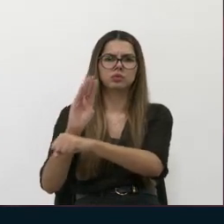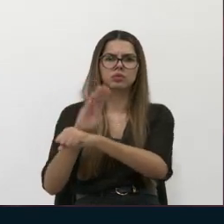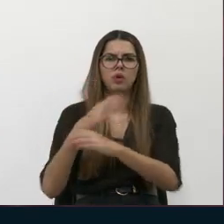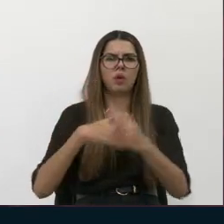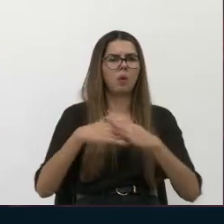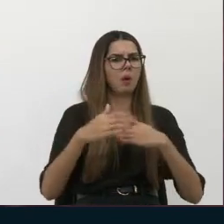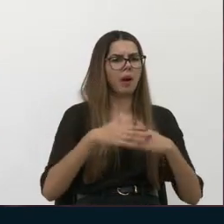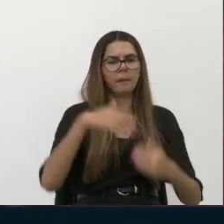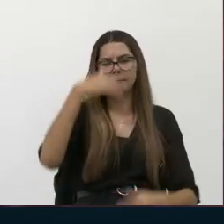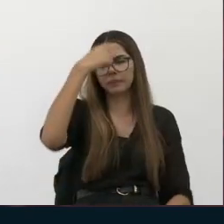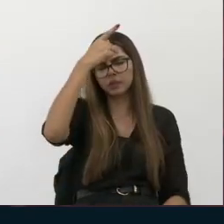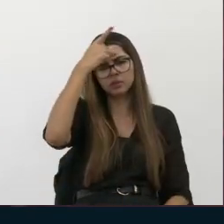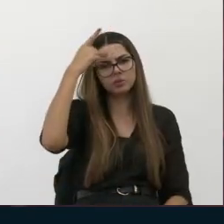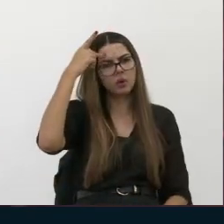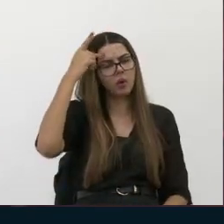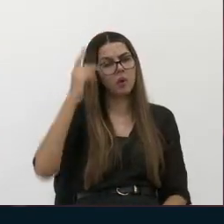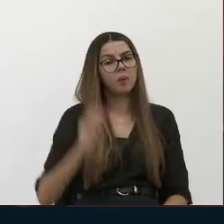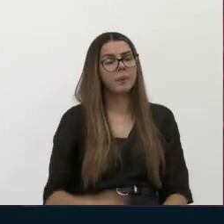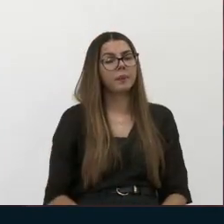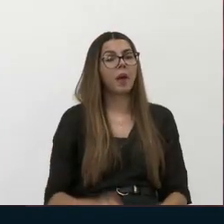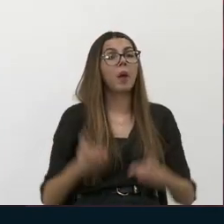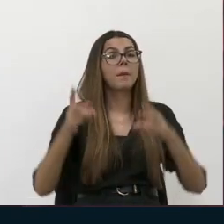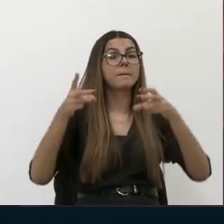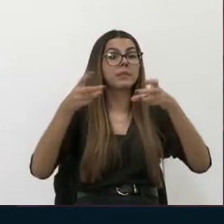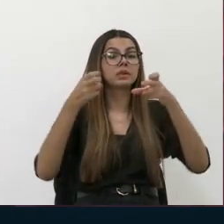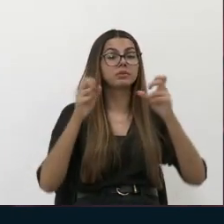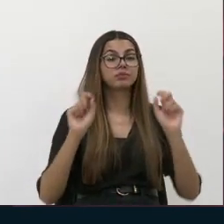aí eu vejo uma grande questão aqui.